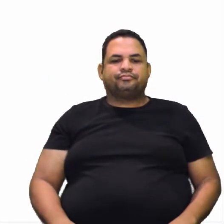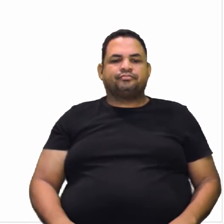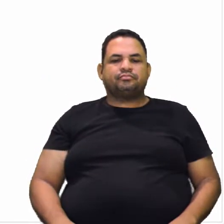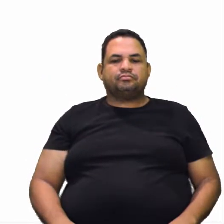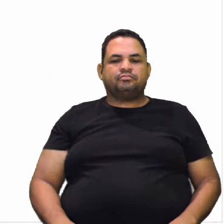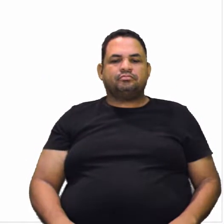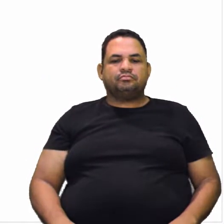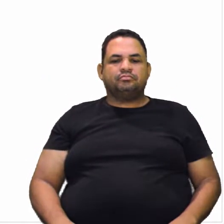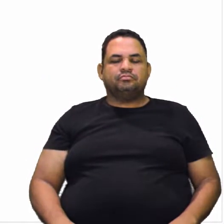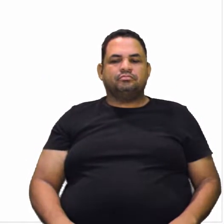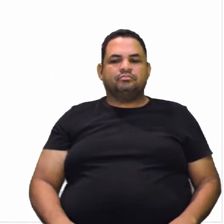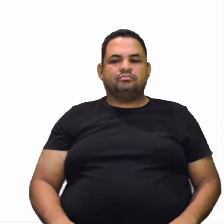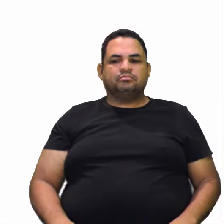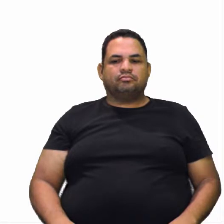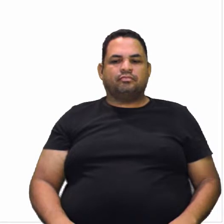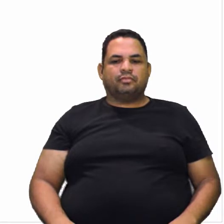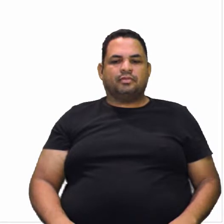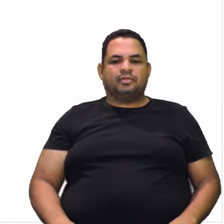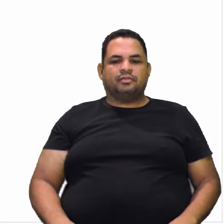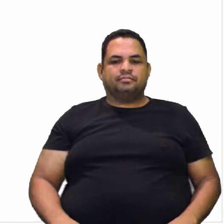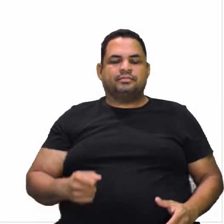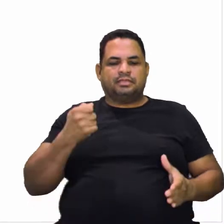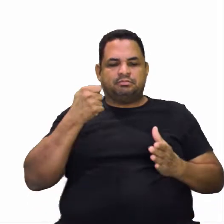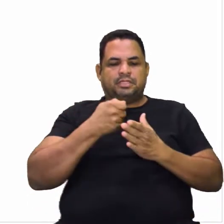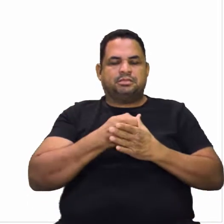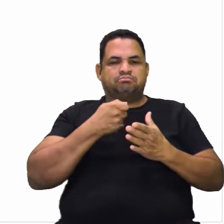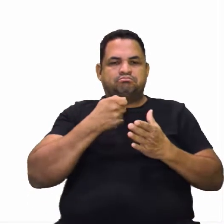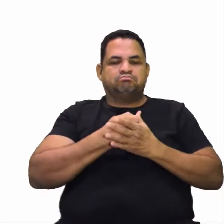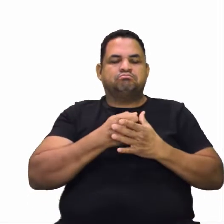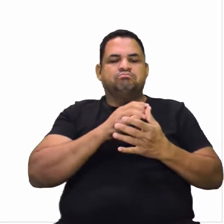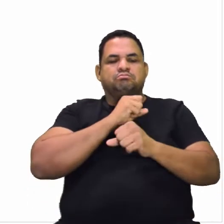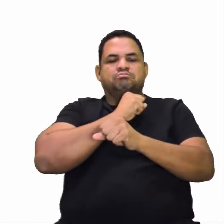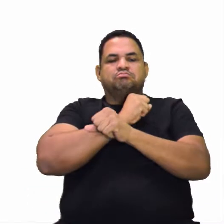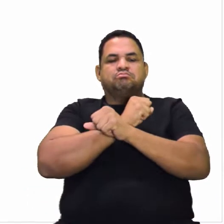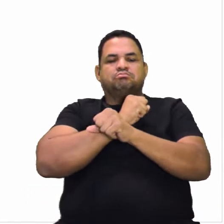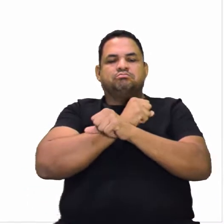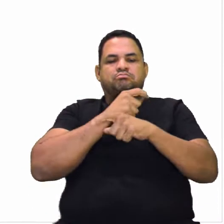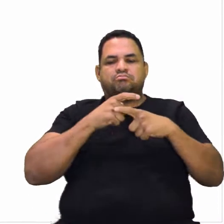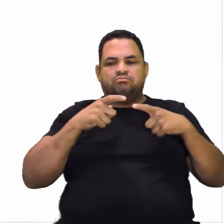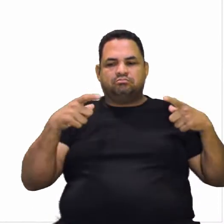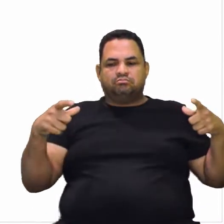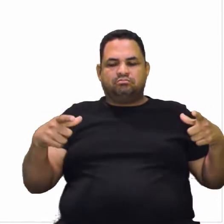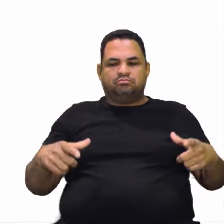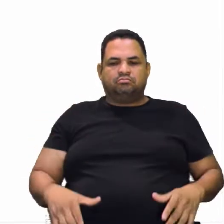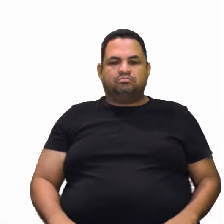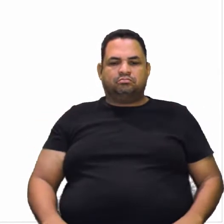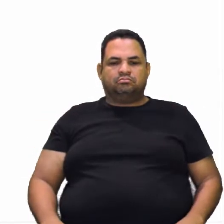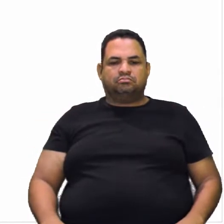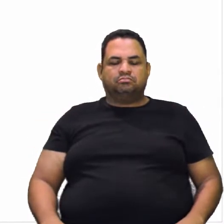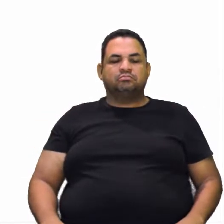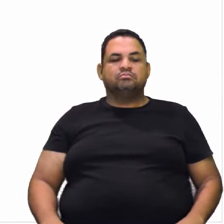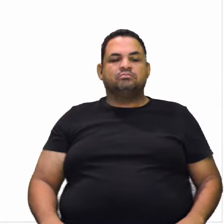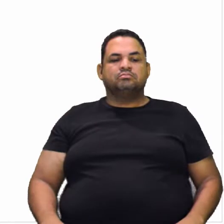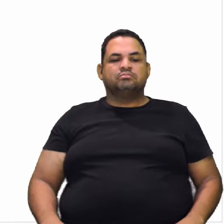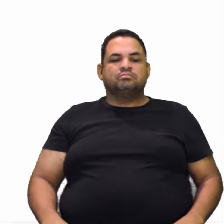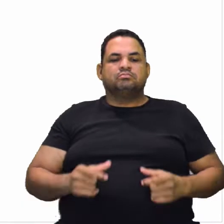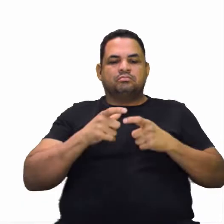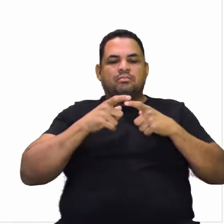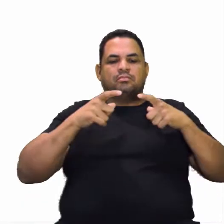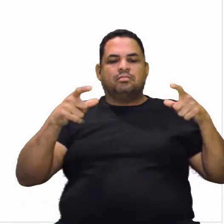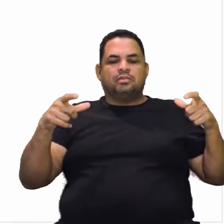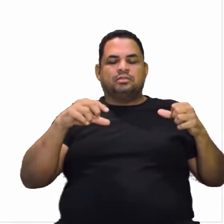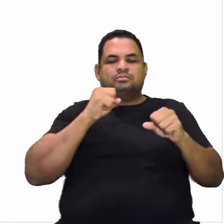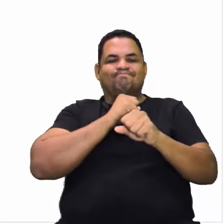às custas da escravidão da maioria. A maioria era